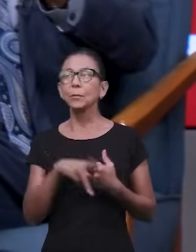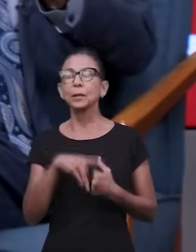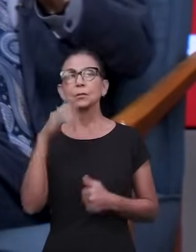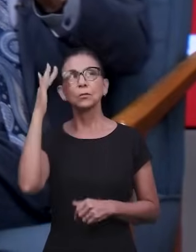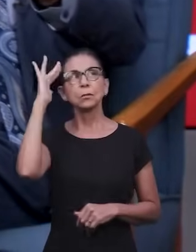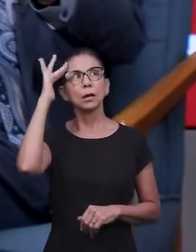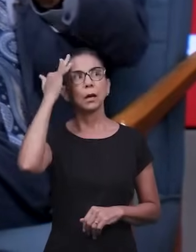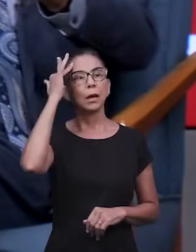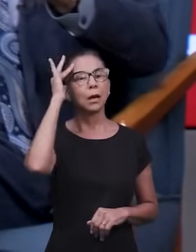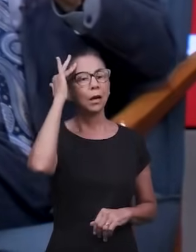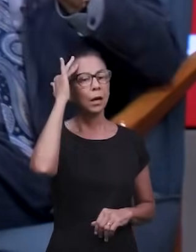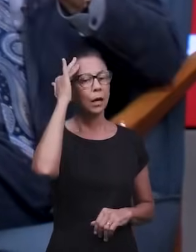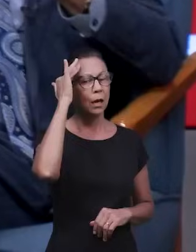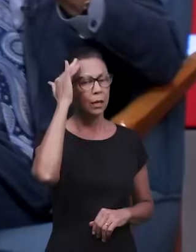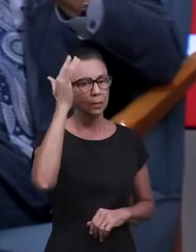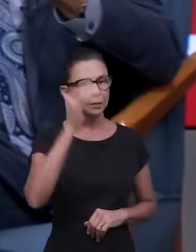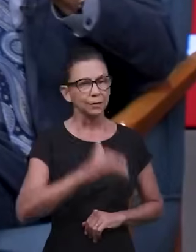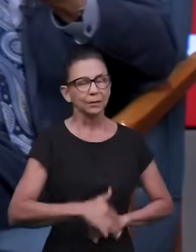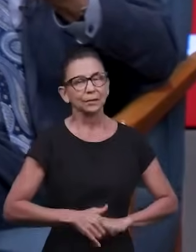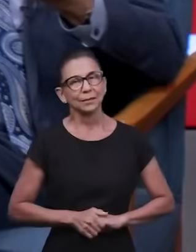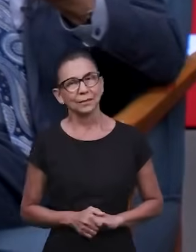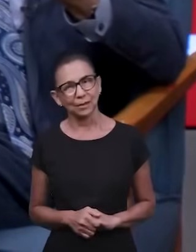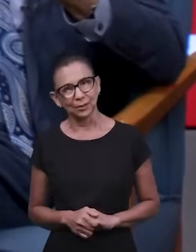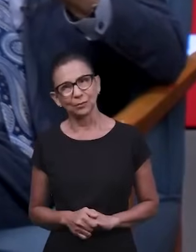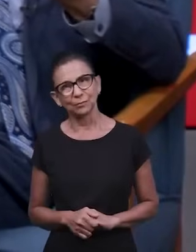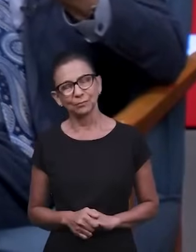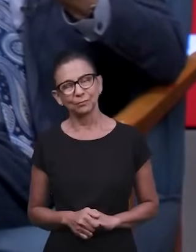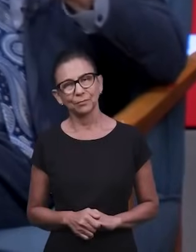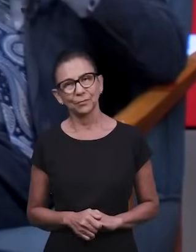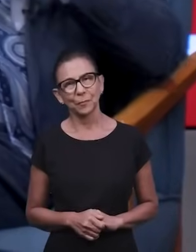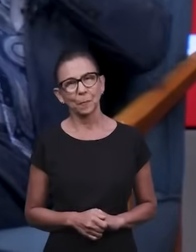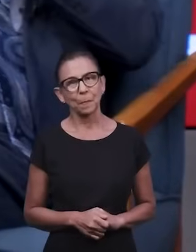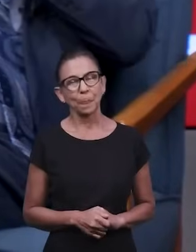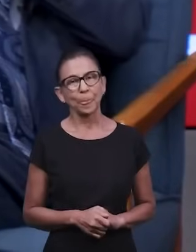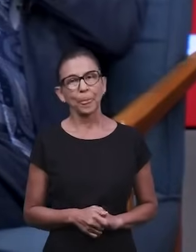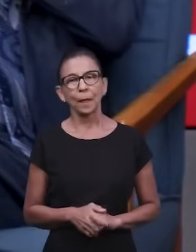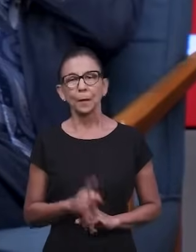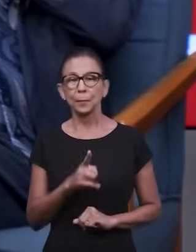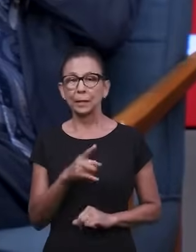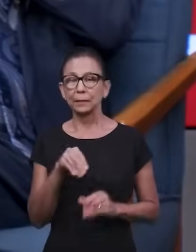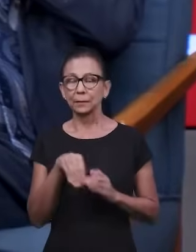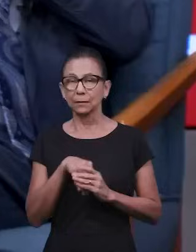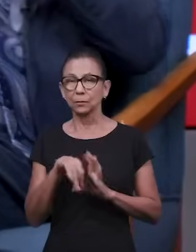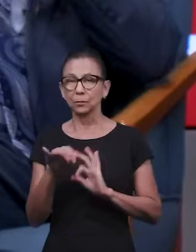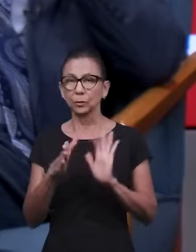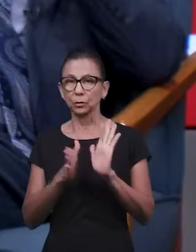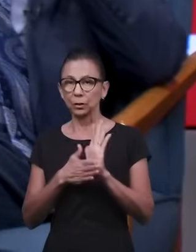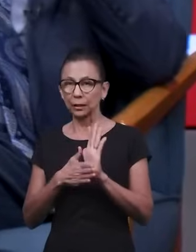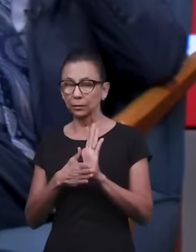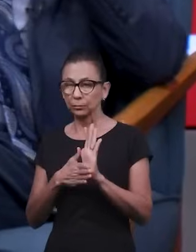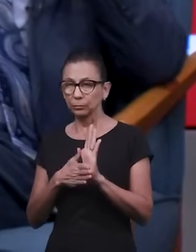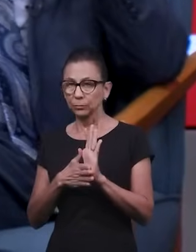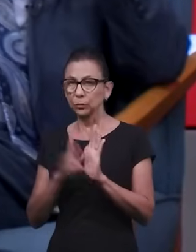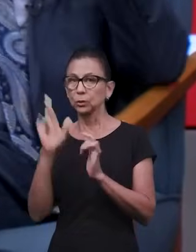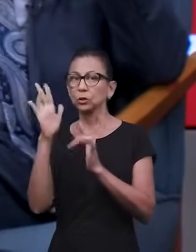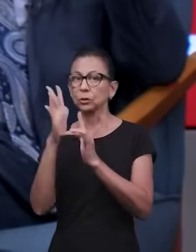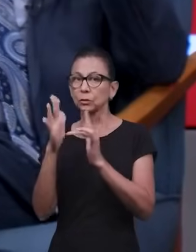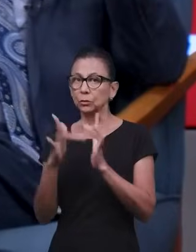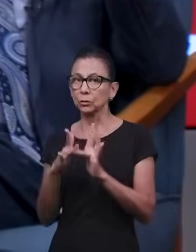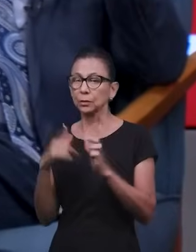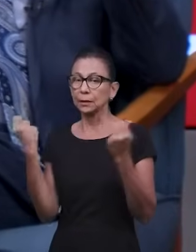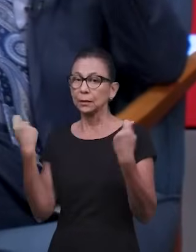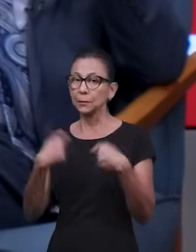que para caminhar na obra que Deus queria para ele ele tinha que entender o Profético então